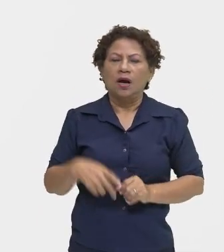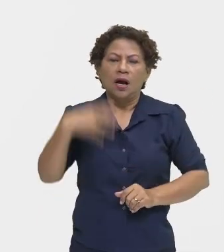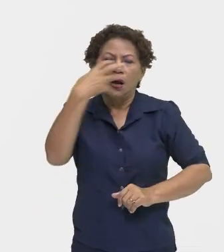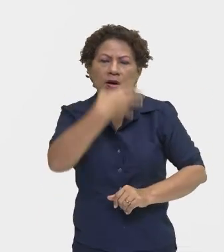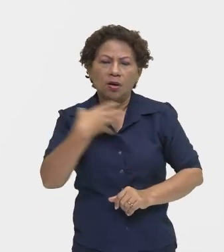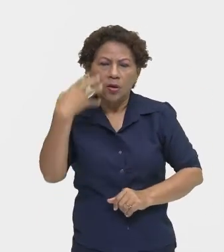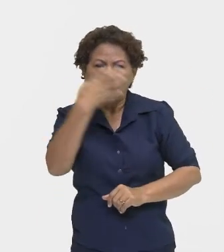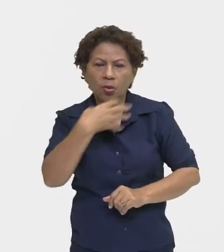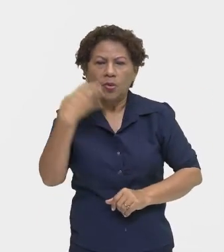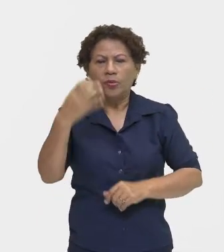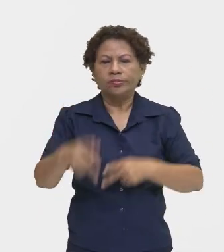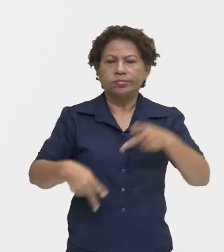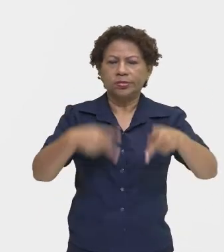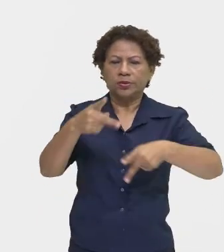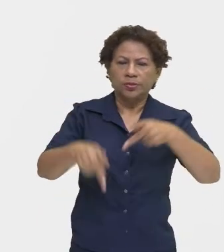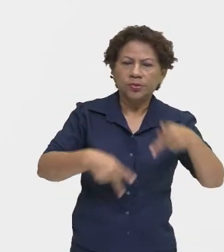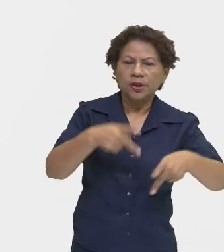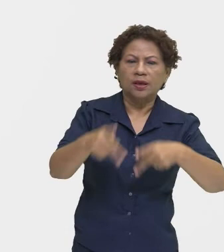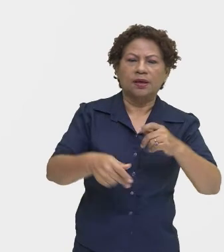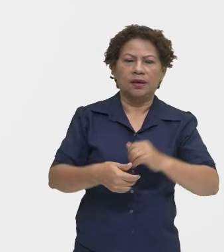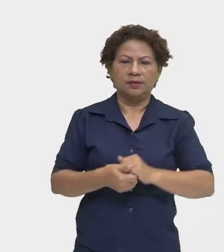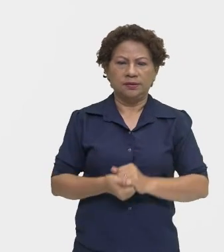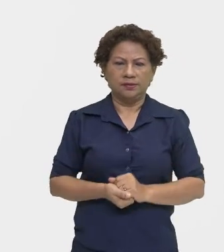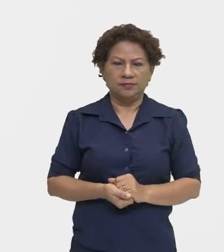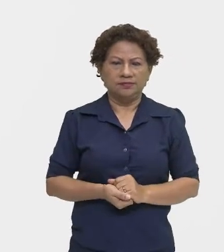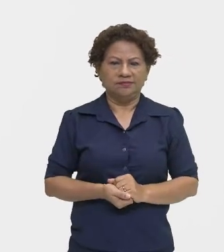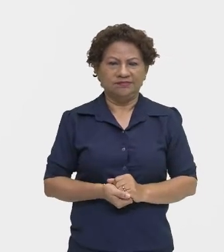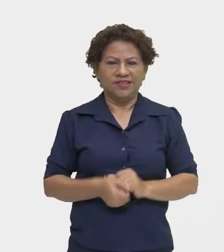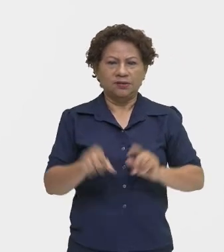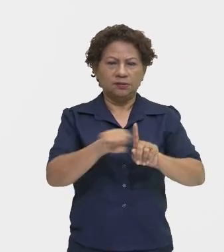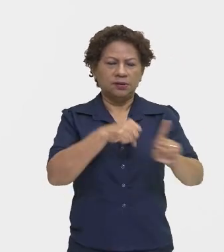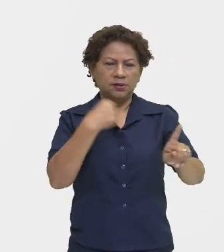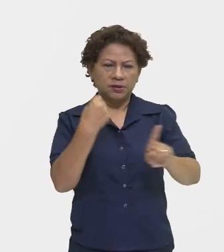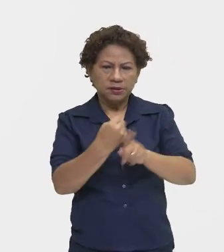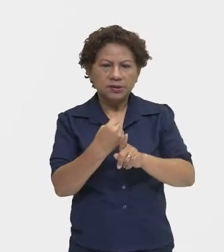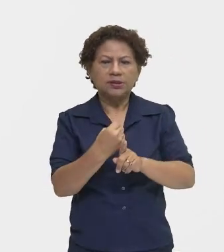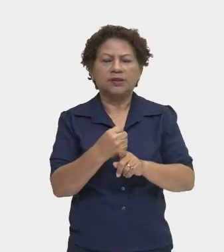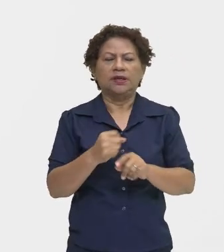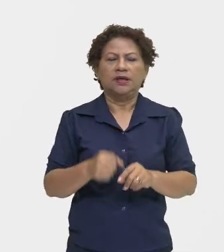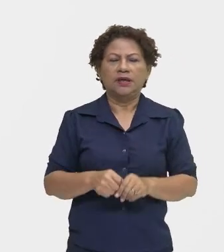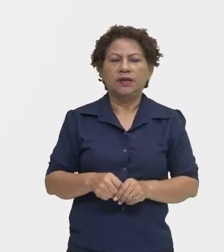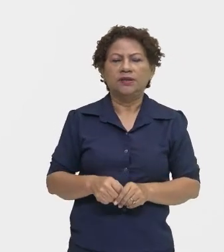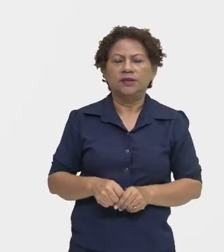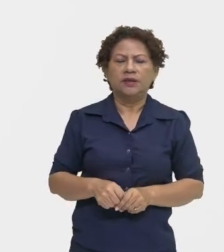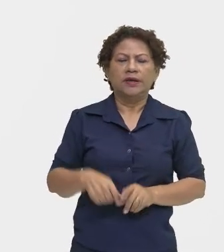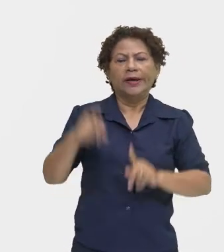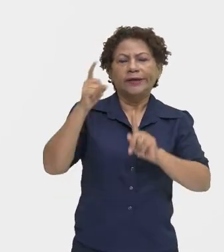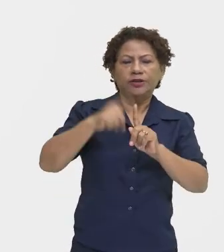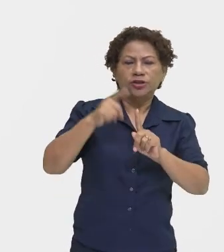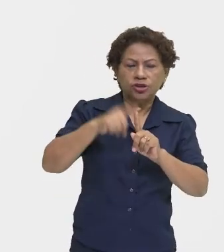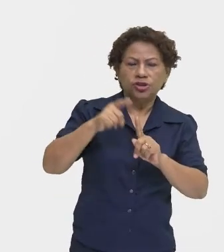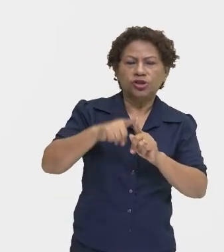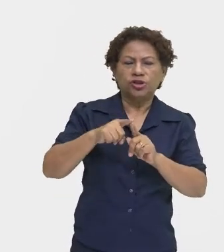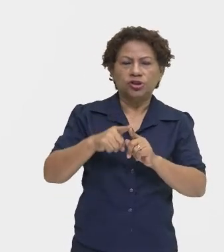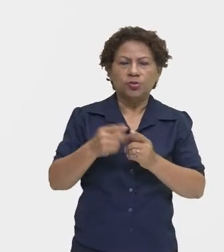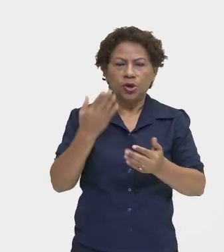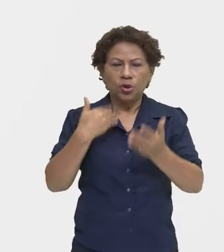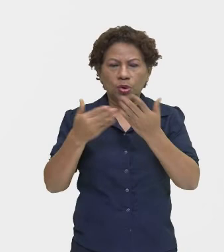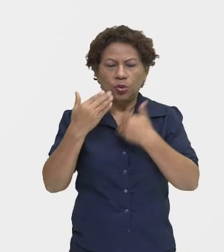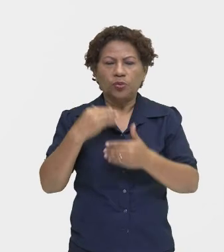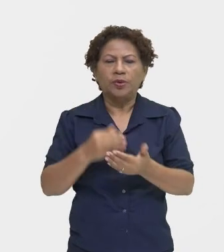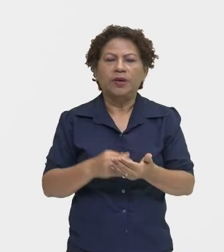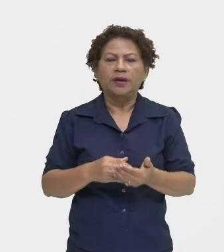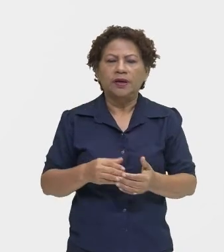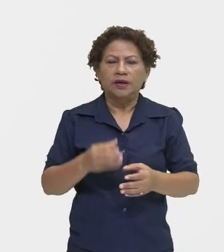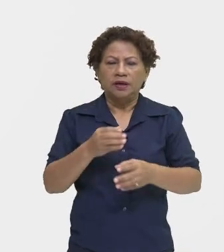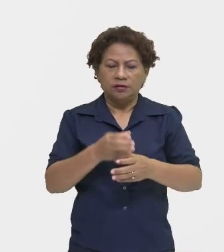da sociedade de consumo e de convergências, alimentos enlatados, geladeiras, carros, estradas, postos de